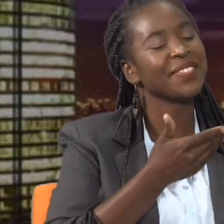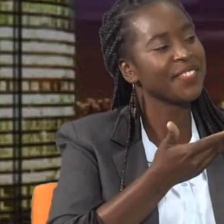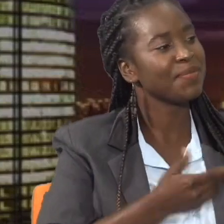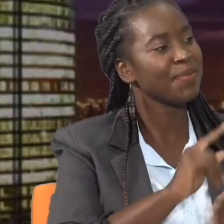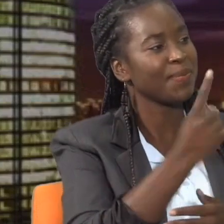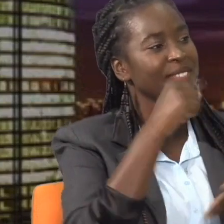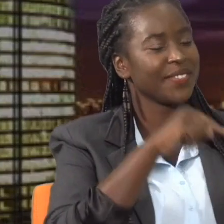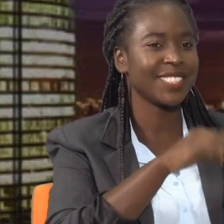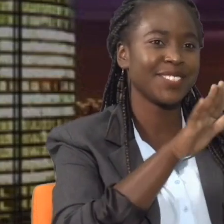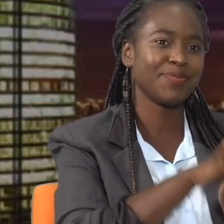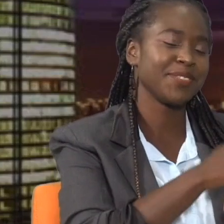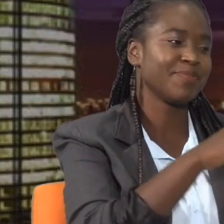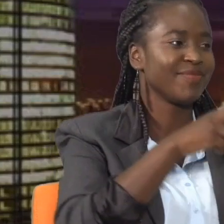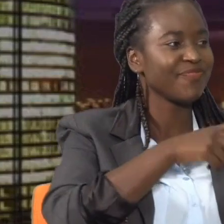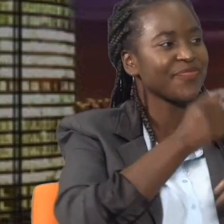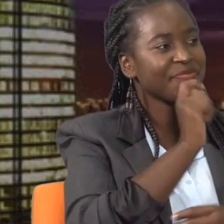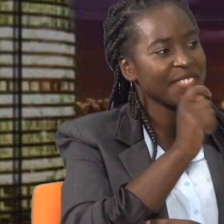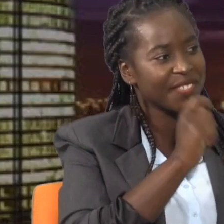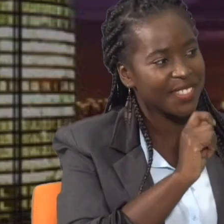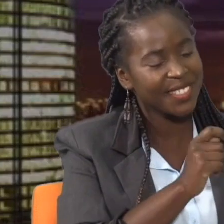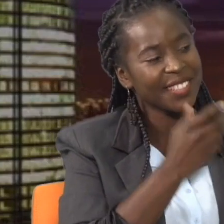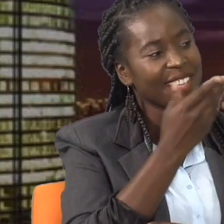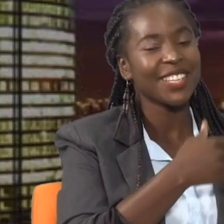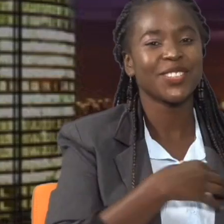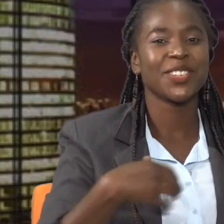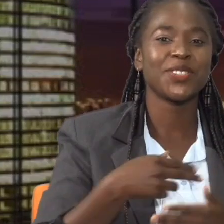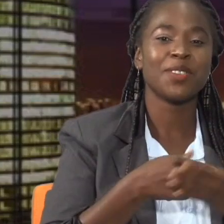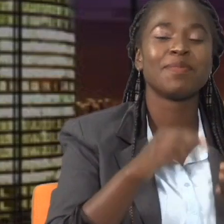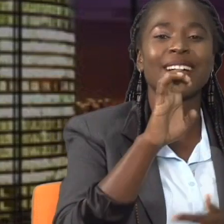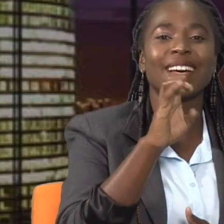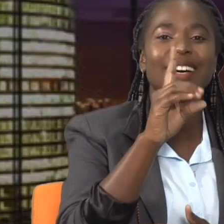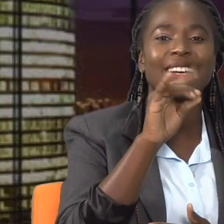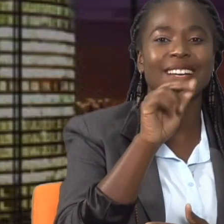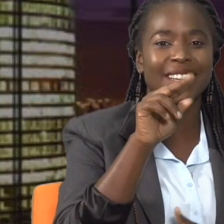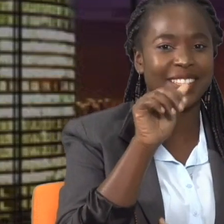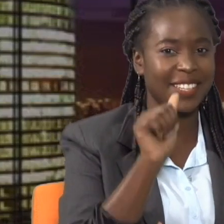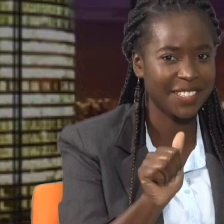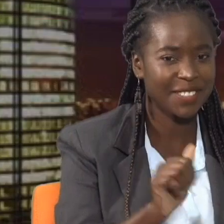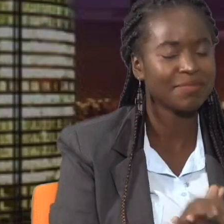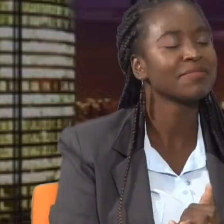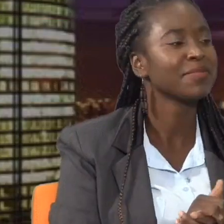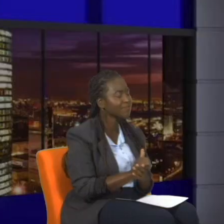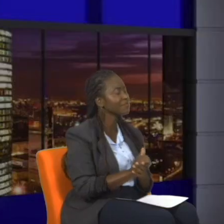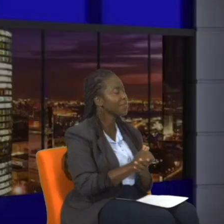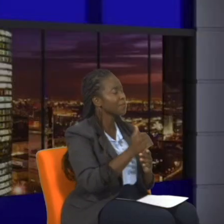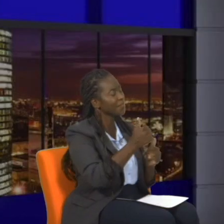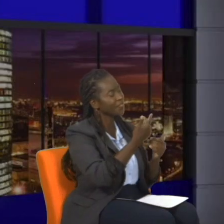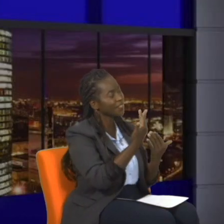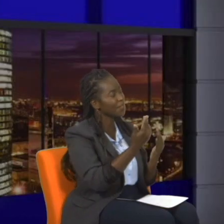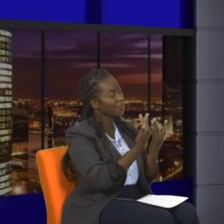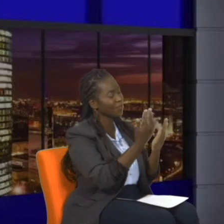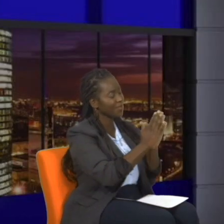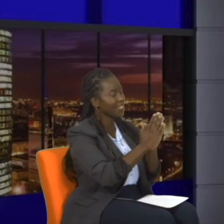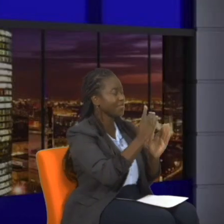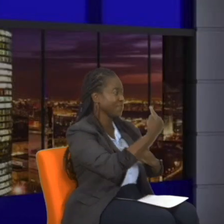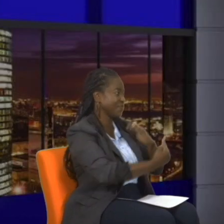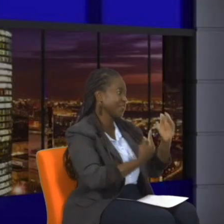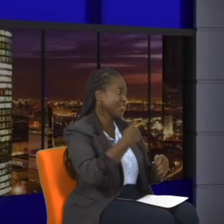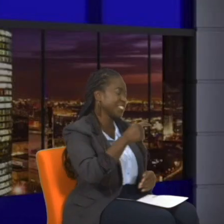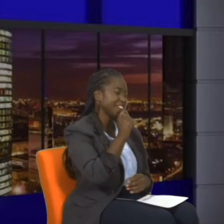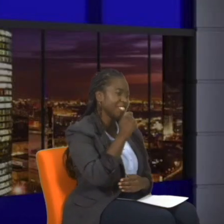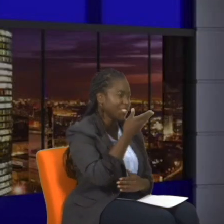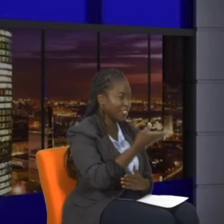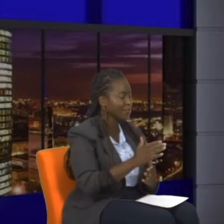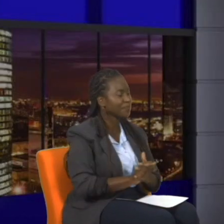Bem-vinda a este programa de entrevista. Meu nome é Felizmina Baez. Seja bem-vinda, Sra. Edna,